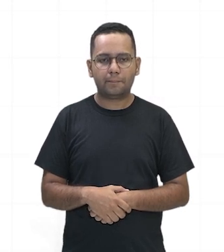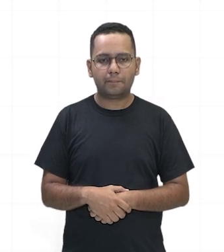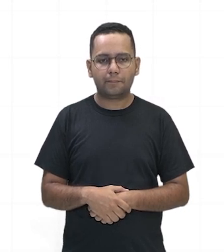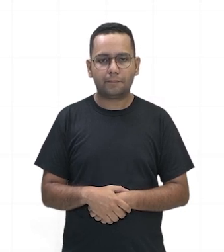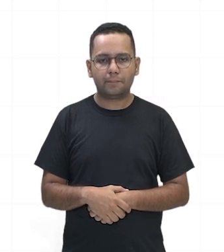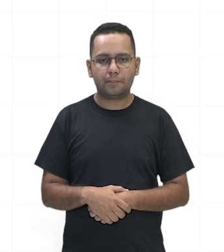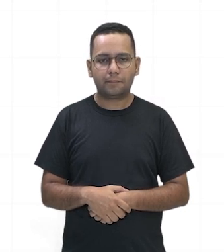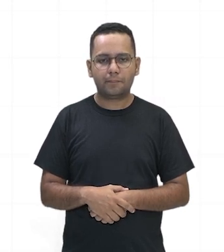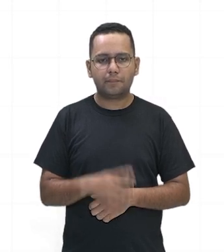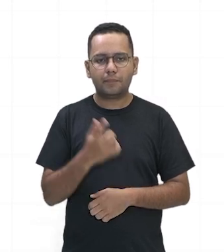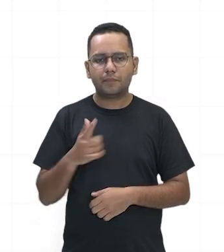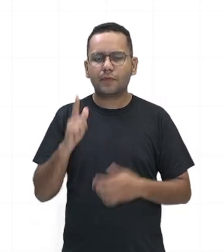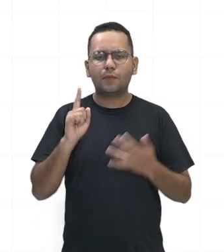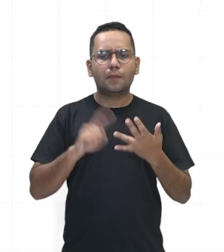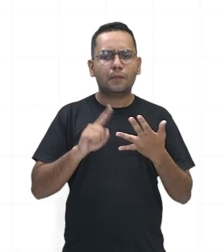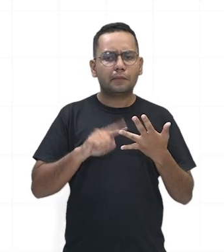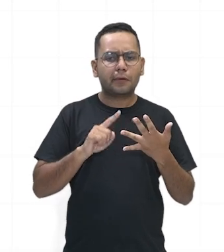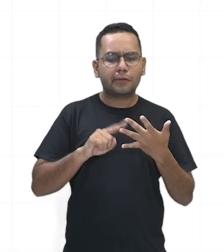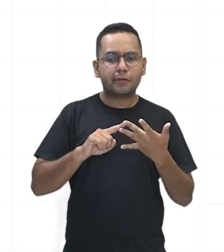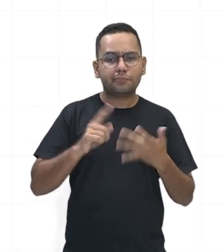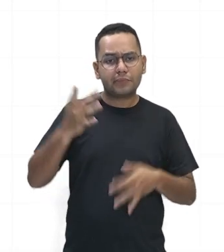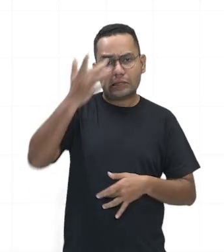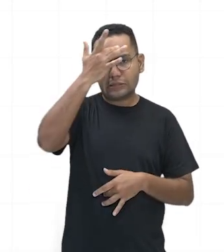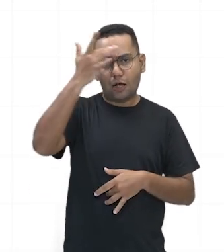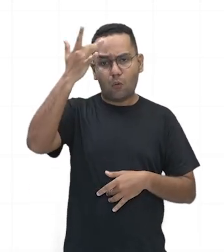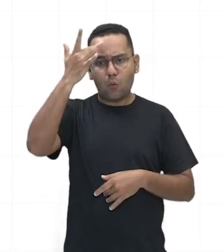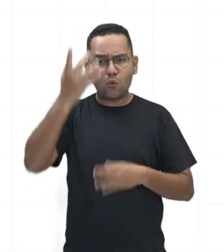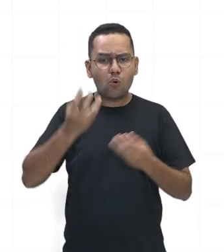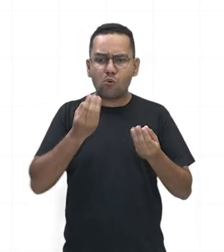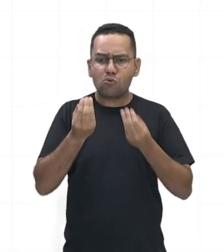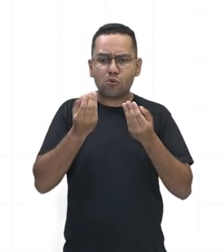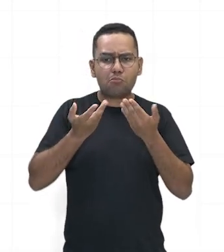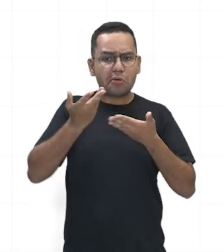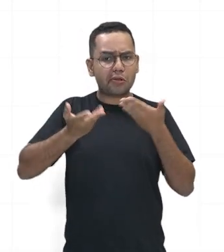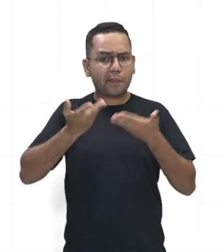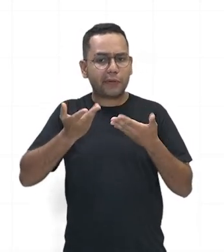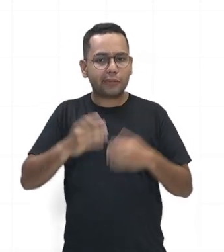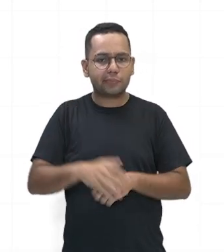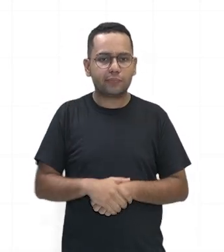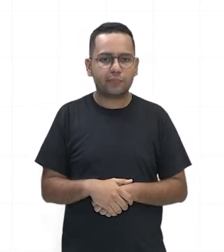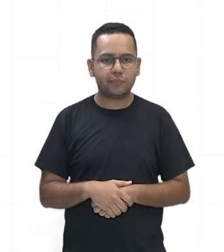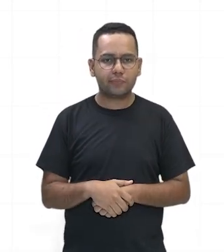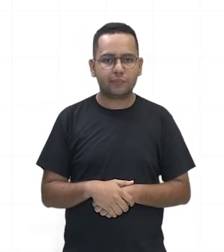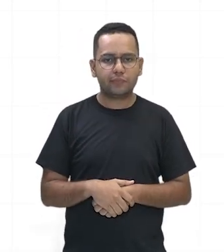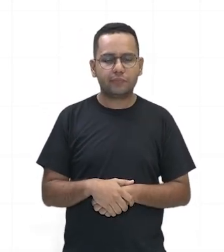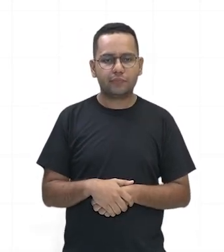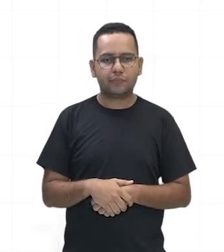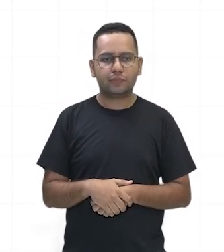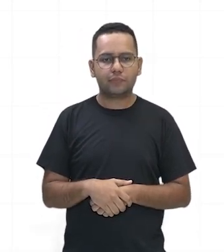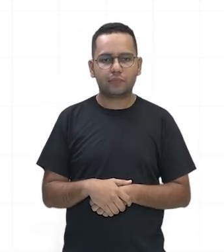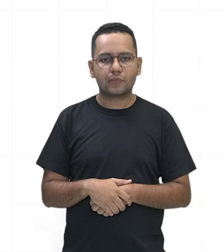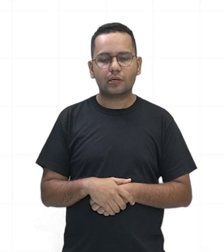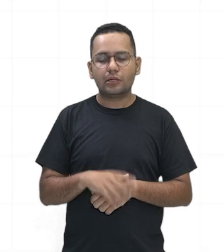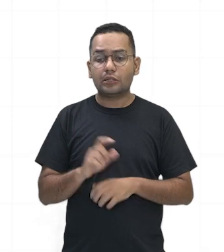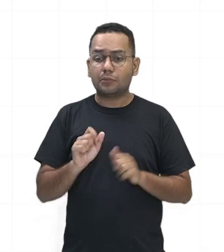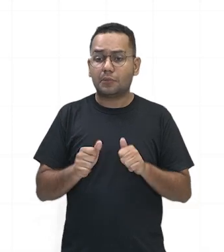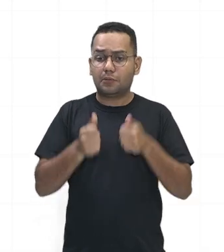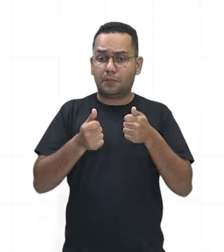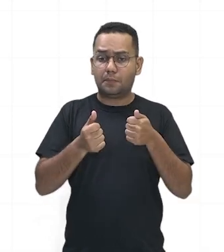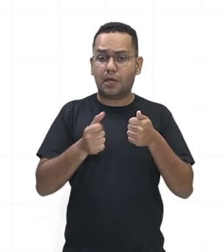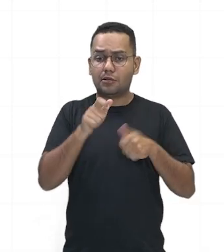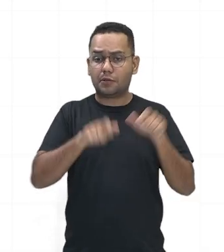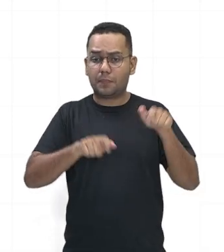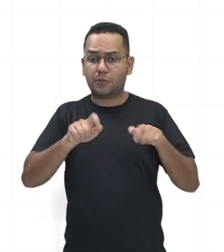doenças mentais de forma ética, combatendo o estigma e promovendo a dignidade dos pacientes. E,